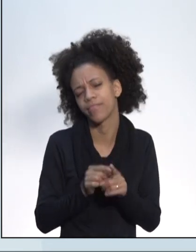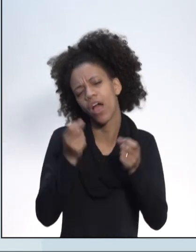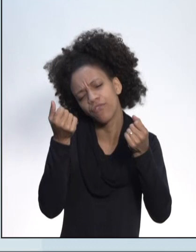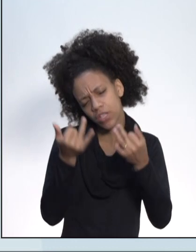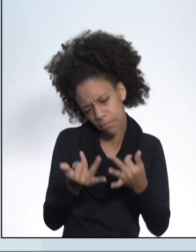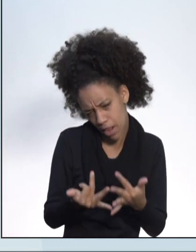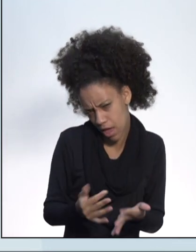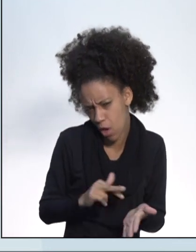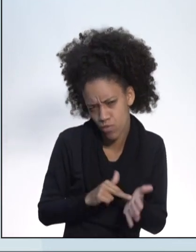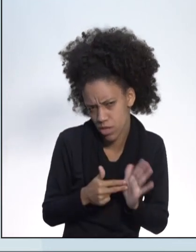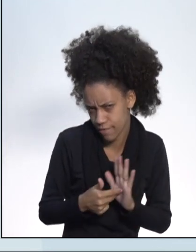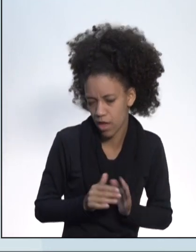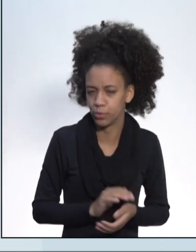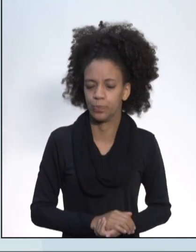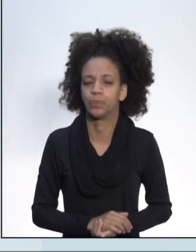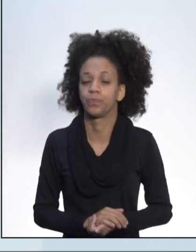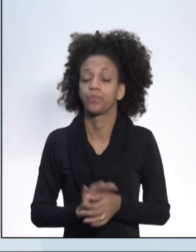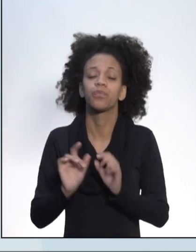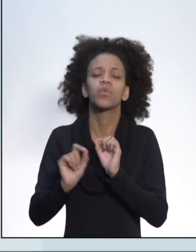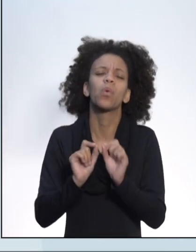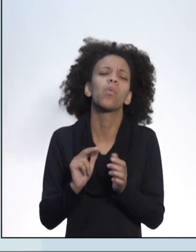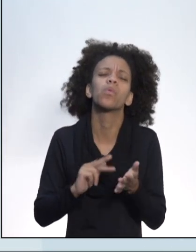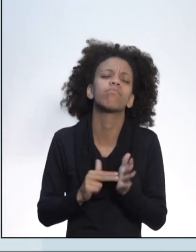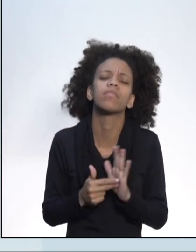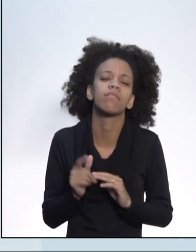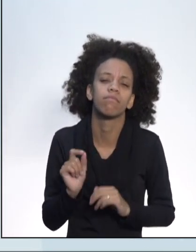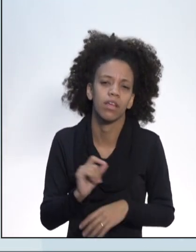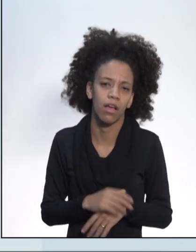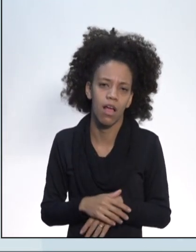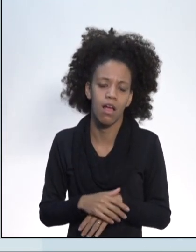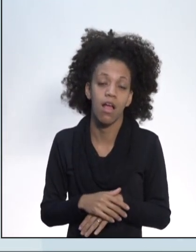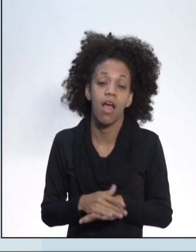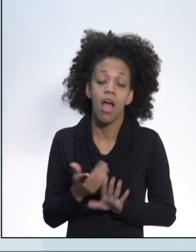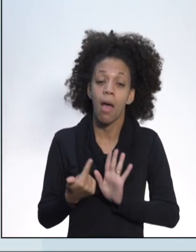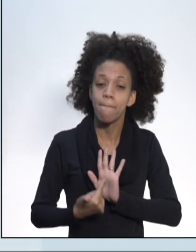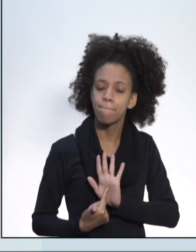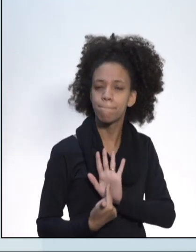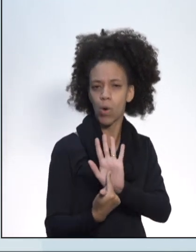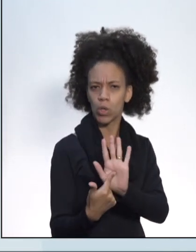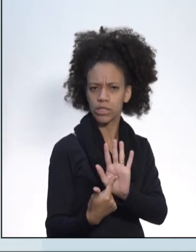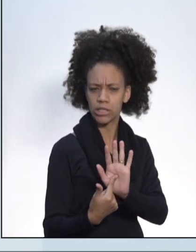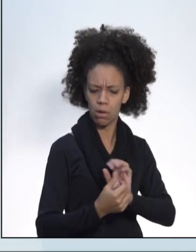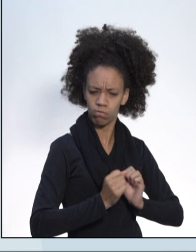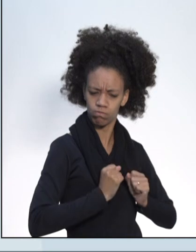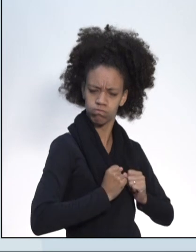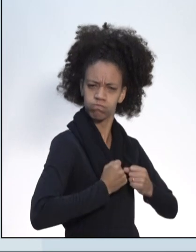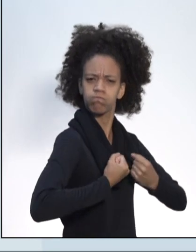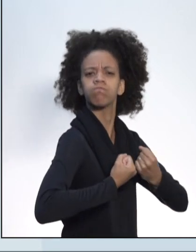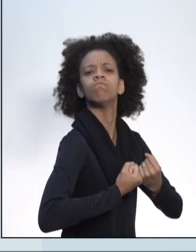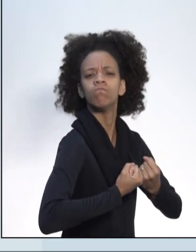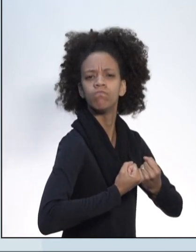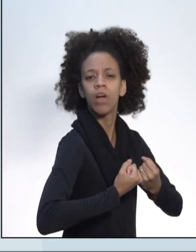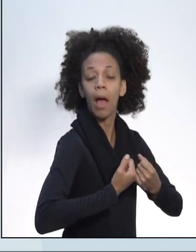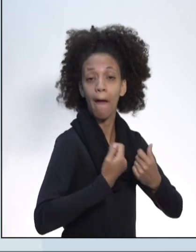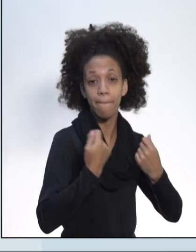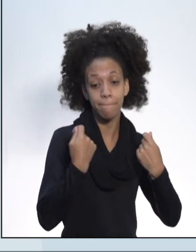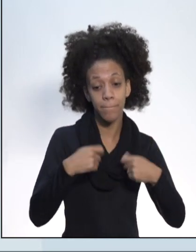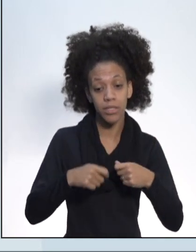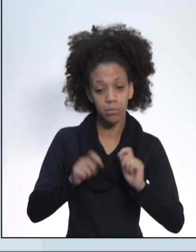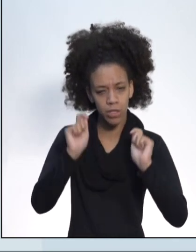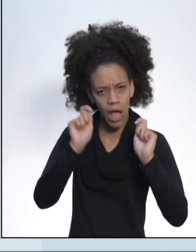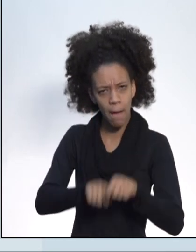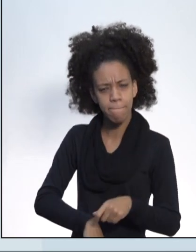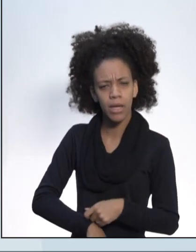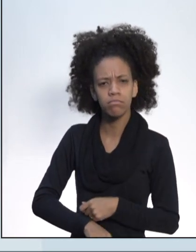um pouquinho. O que é assertividade? É sobre demonstrar coragem. Quando a situação exige, precisamos ser capazes de fazer-nos